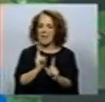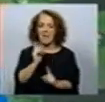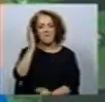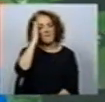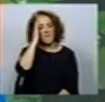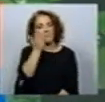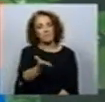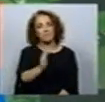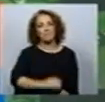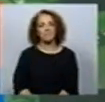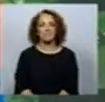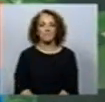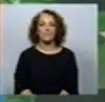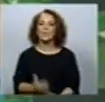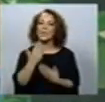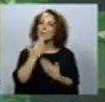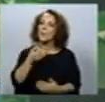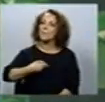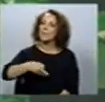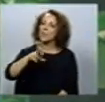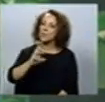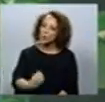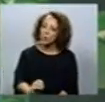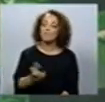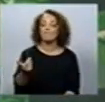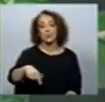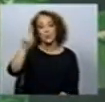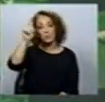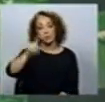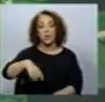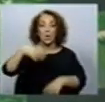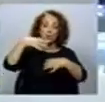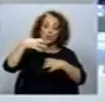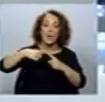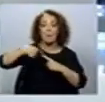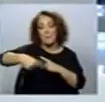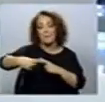previsões, Carla. Obrigada, Pedro. Fica então dia de chuva para hoje e dos próximos também.